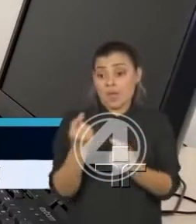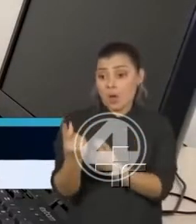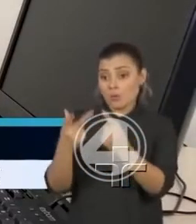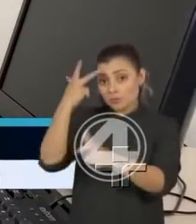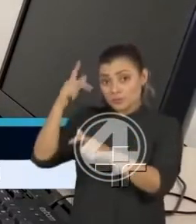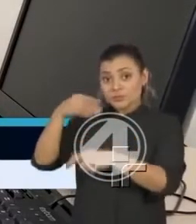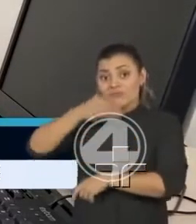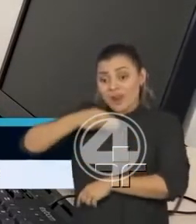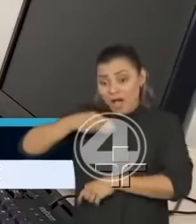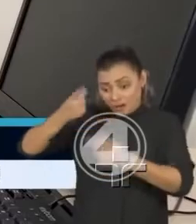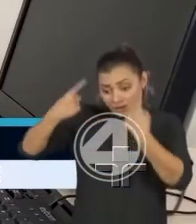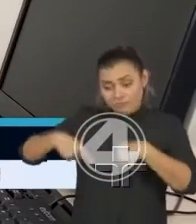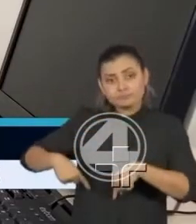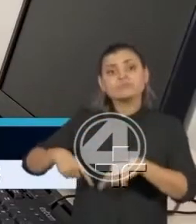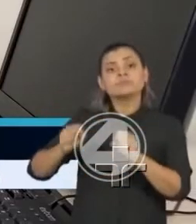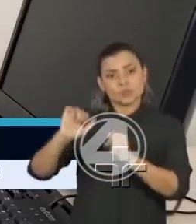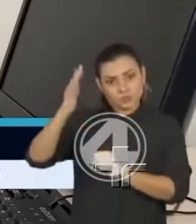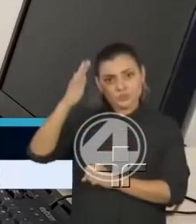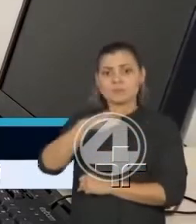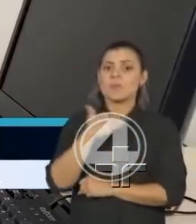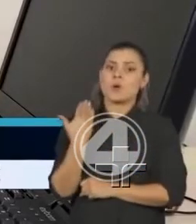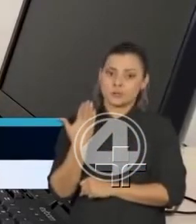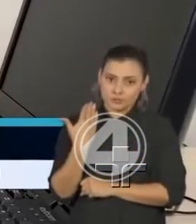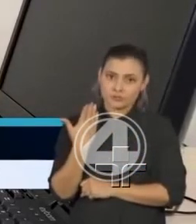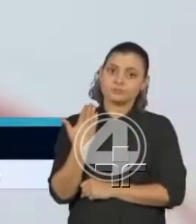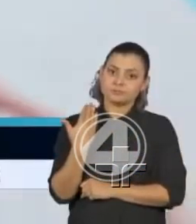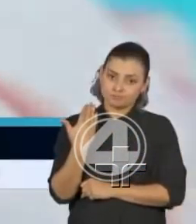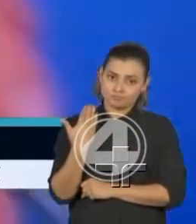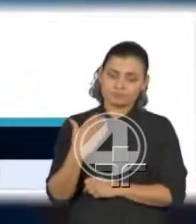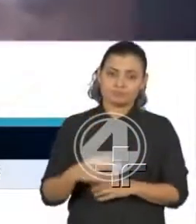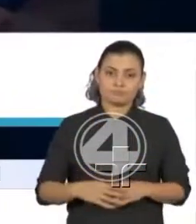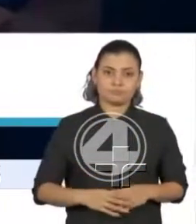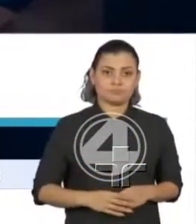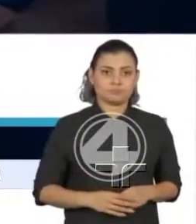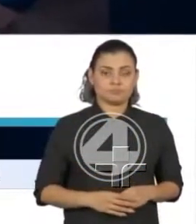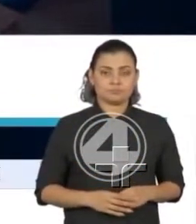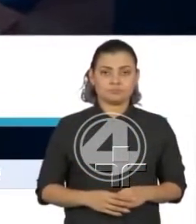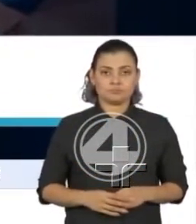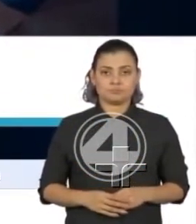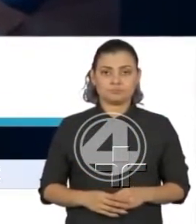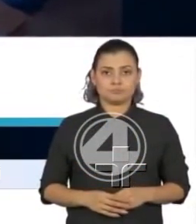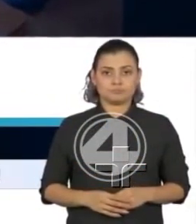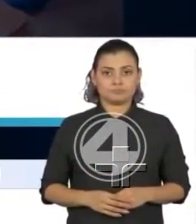pacientes mais vulneráveis e morte dos pacientes muito mais vulneráveis